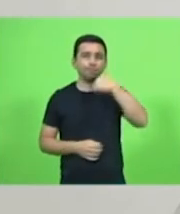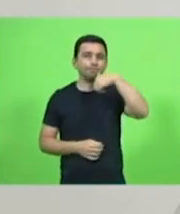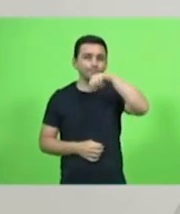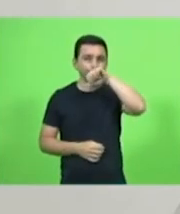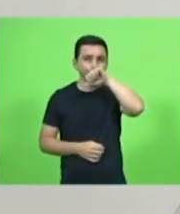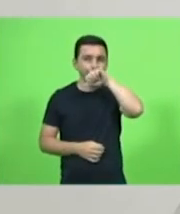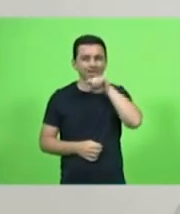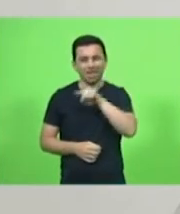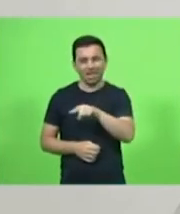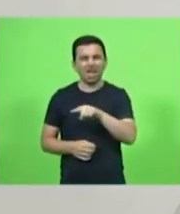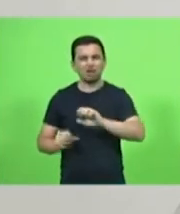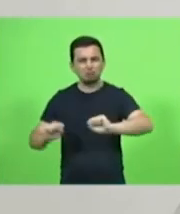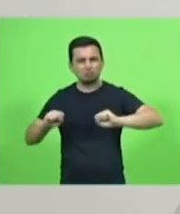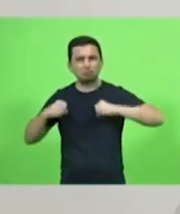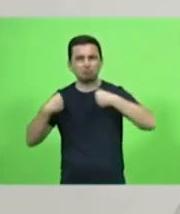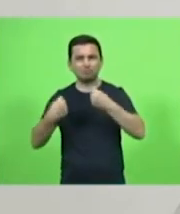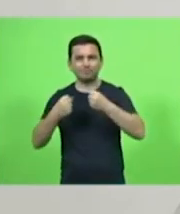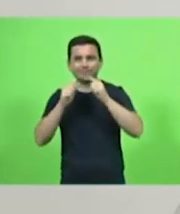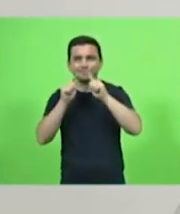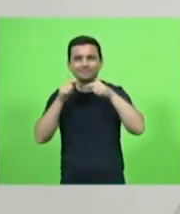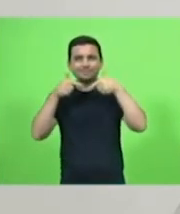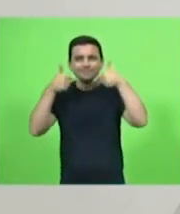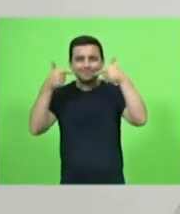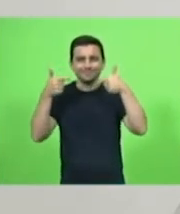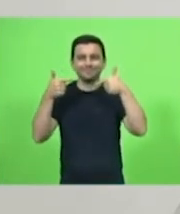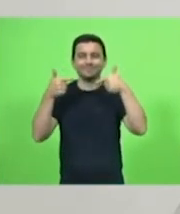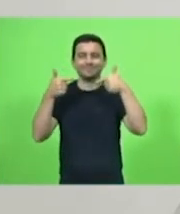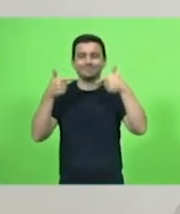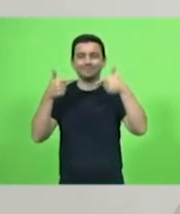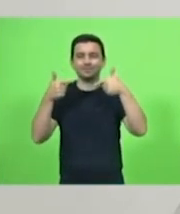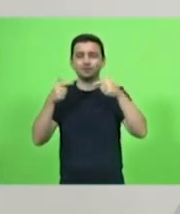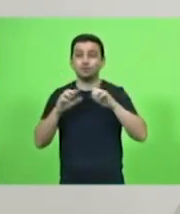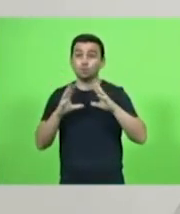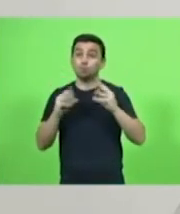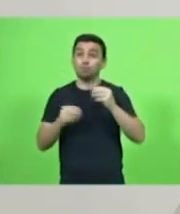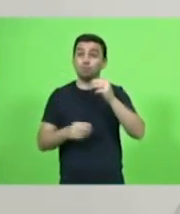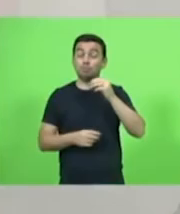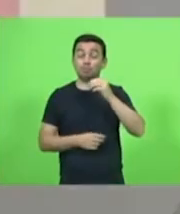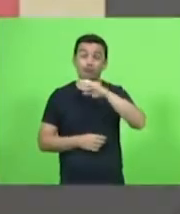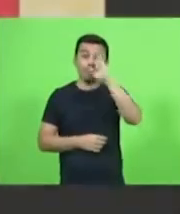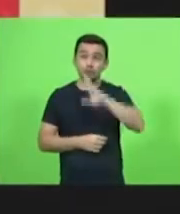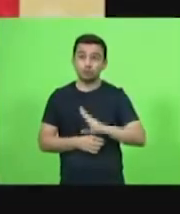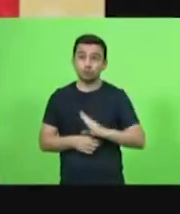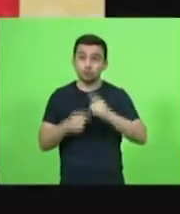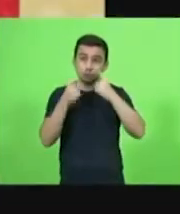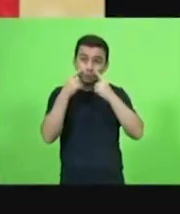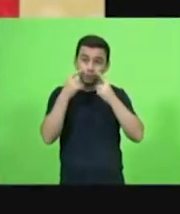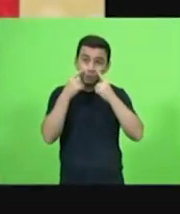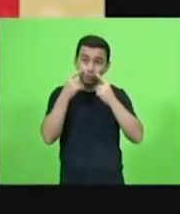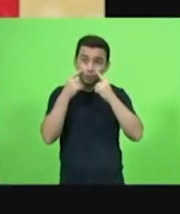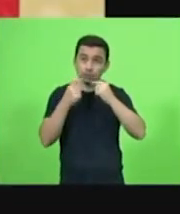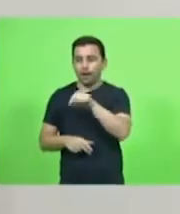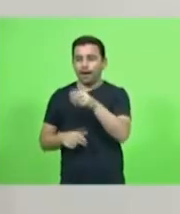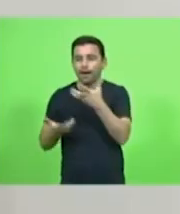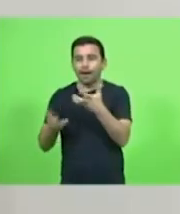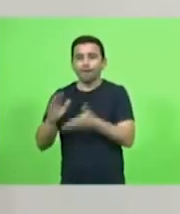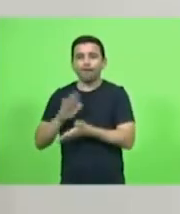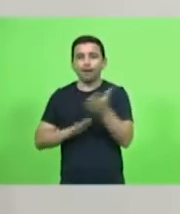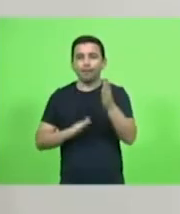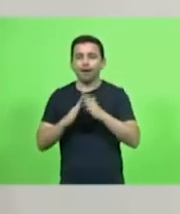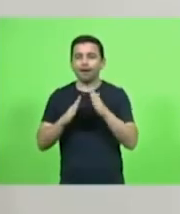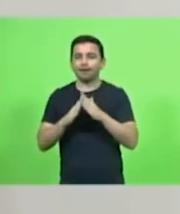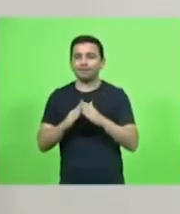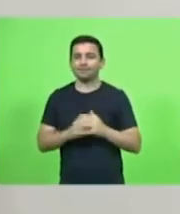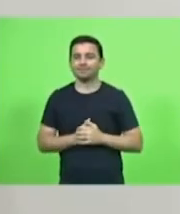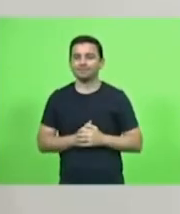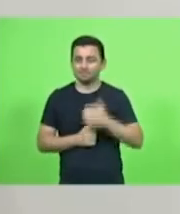esse sorriso encantador, que o Brasil e o mundo chorou na segunda-feira a morte dela.